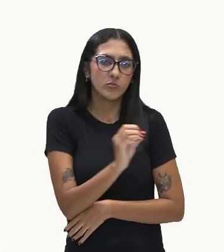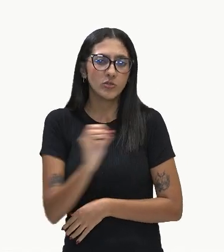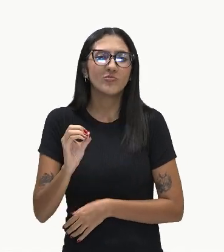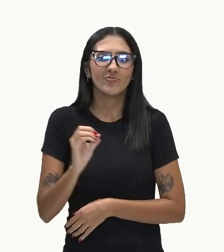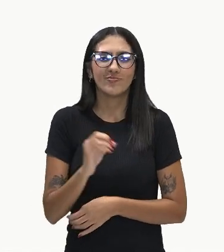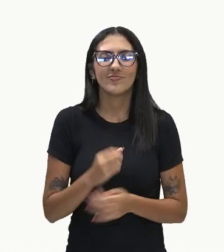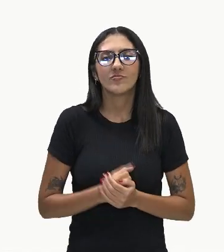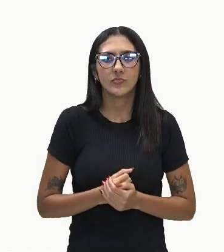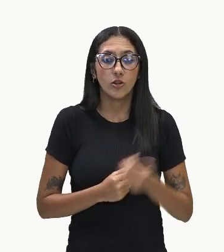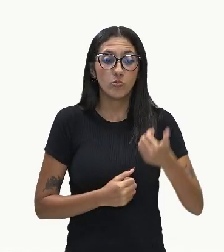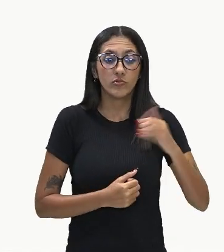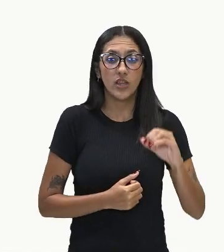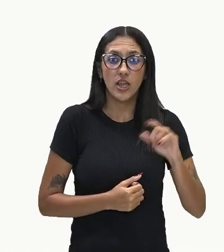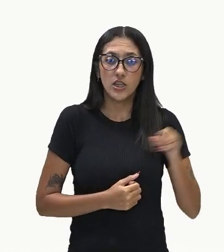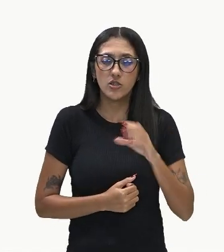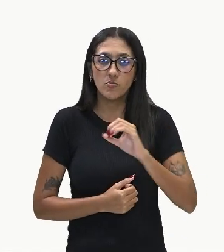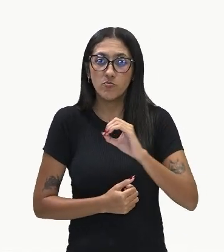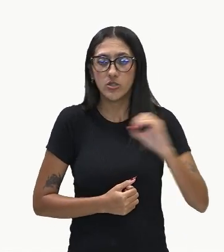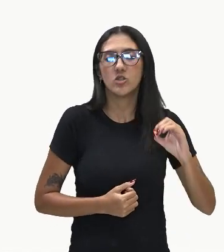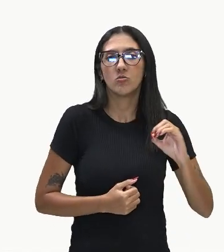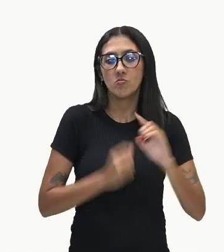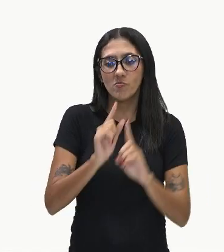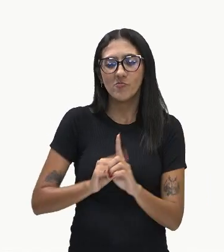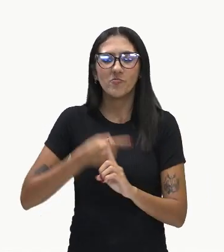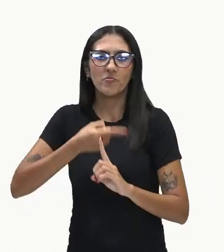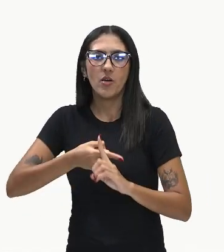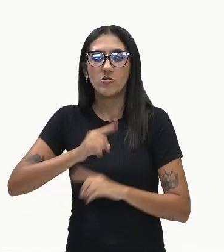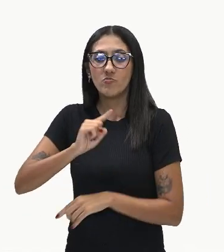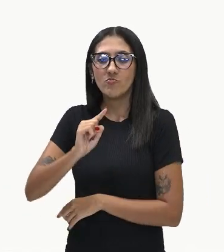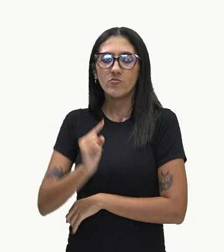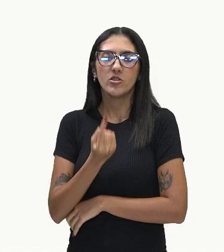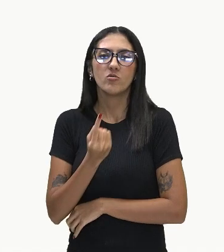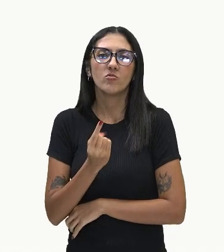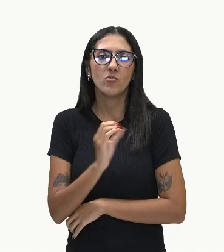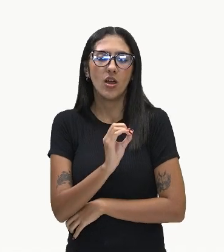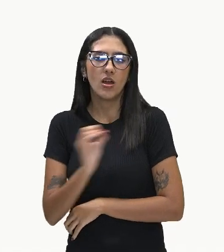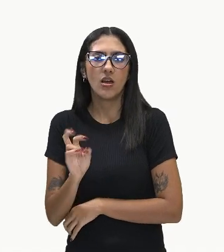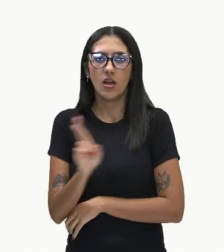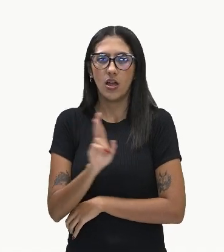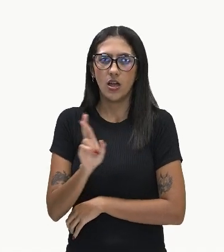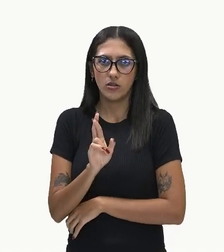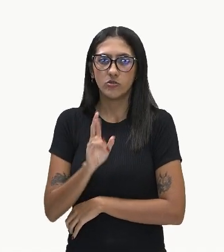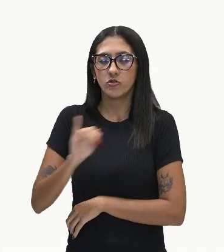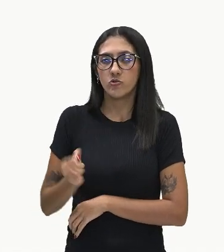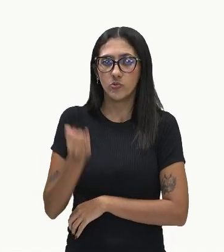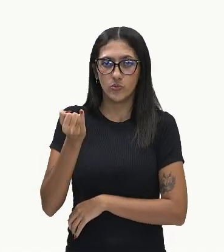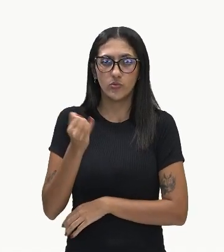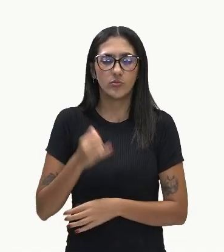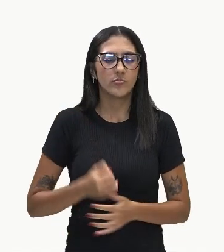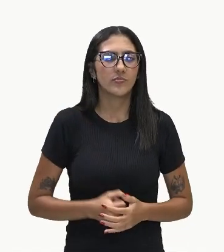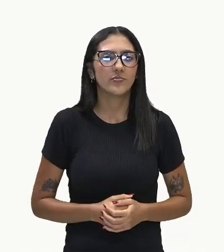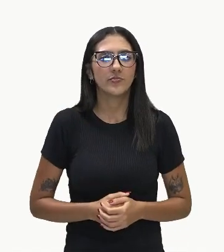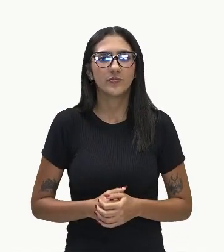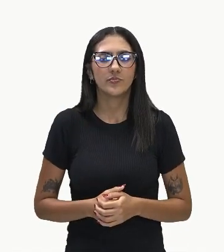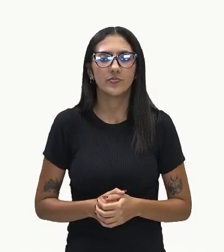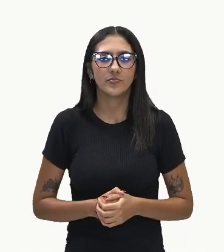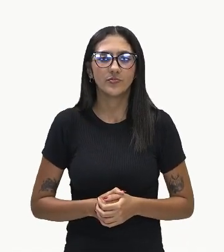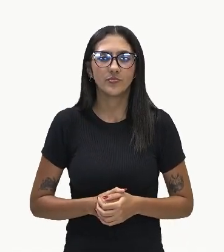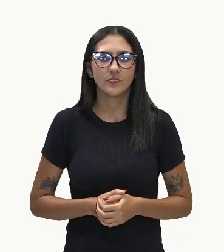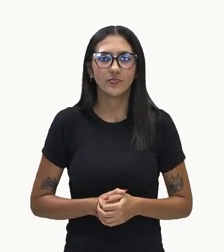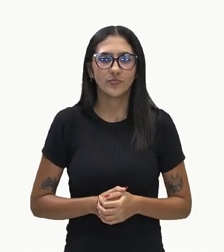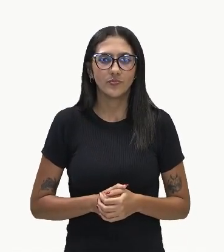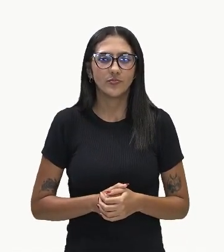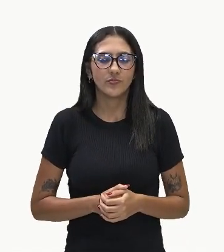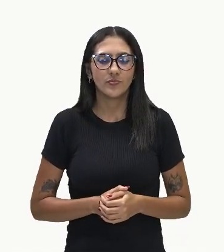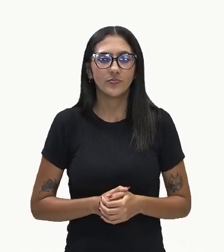emprestado, mais os meus R$1.000 de juros a mais. Tudo bem? Então,